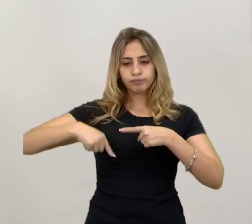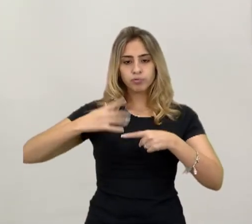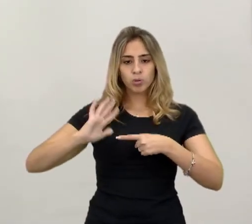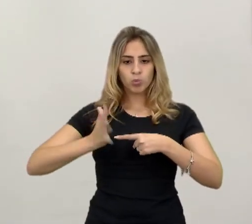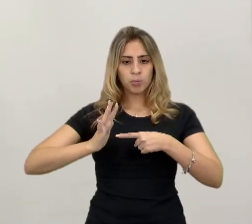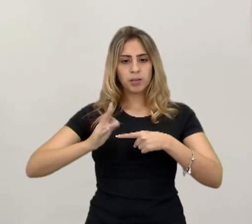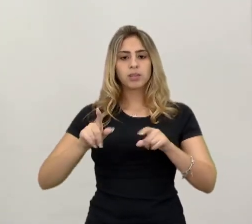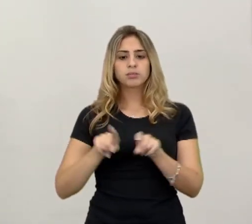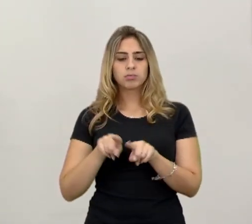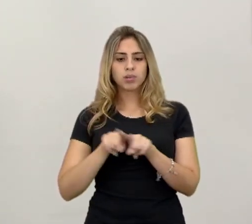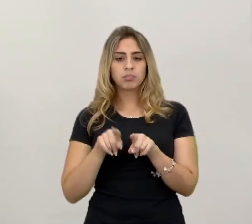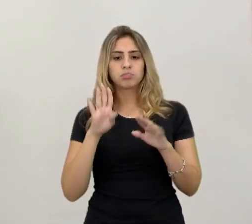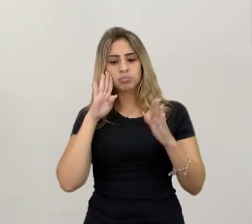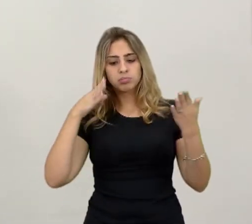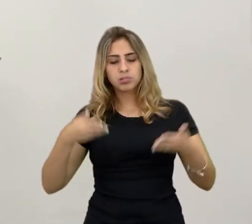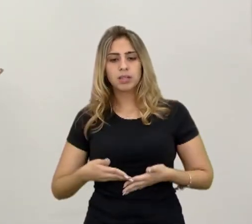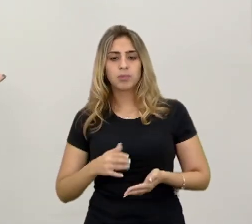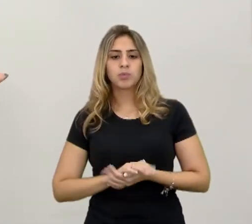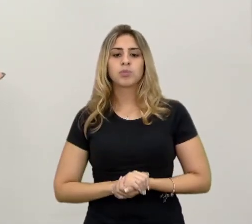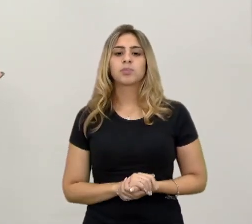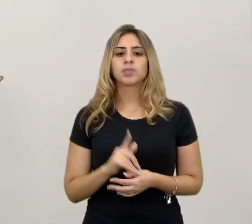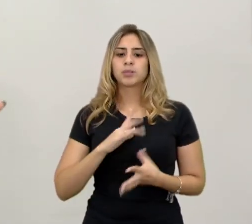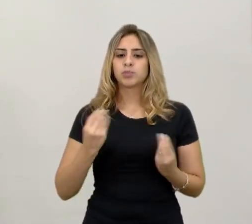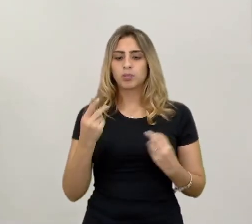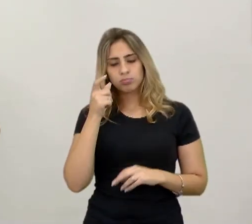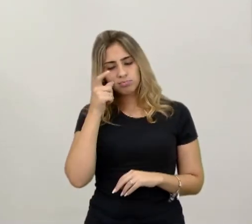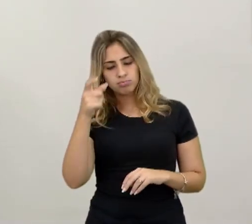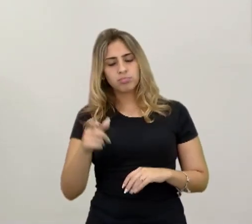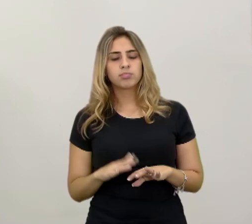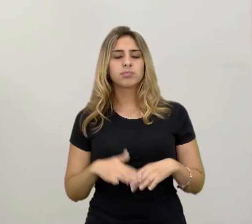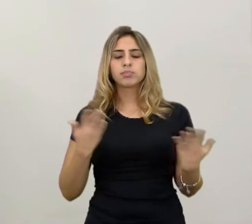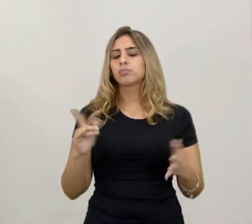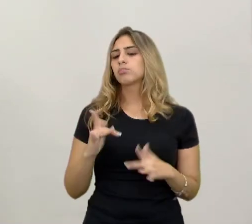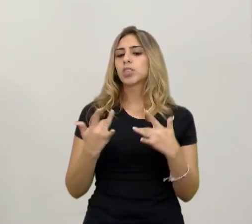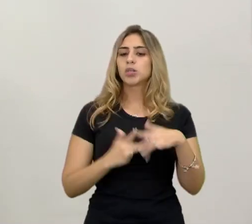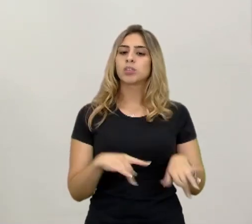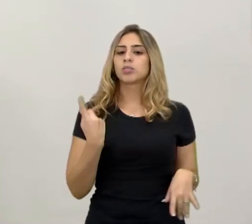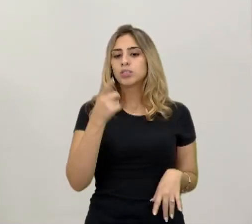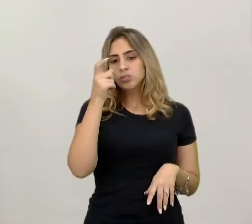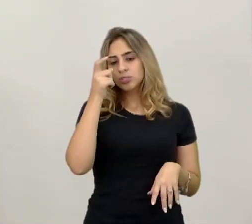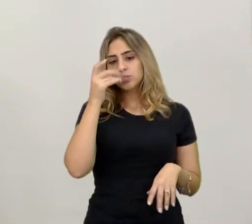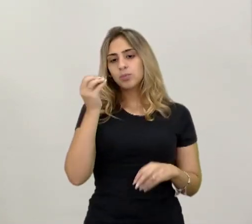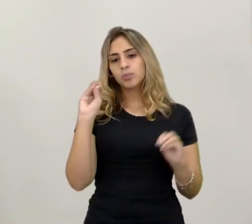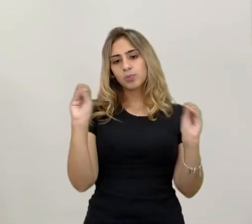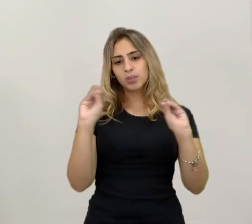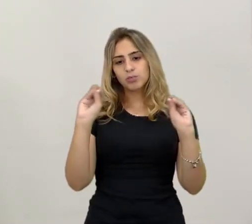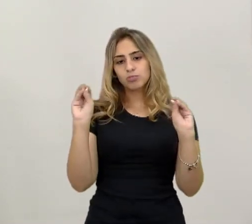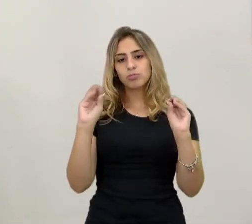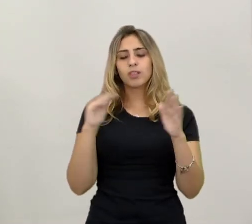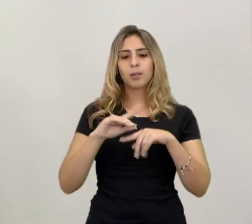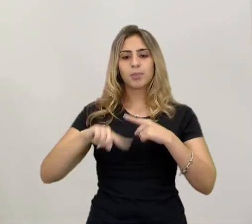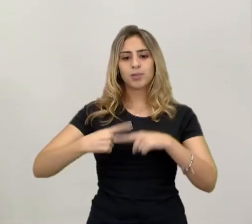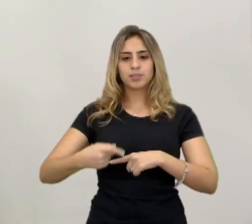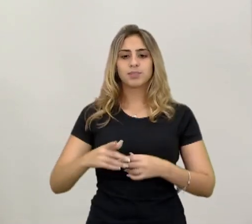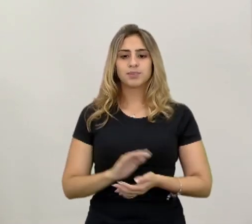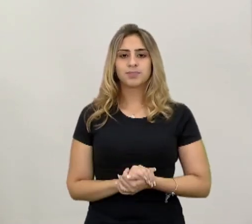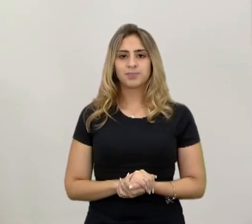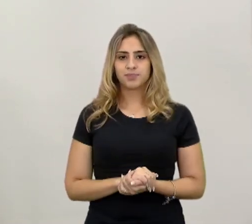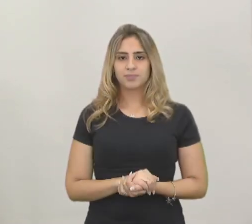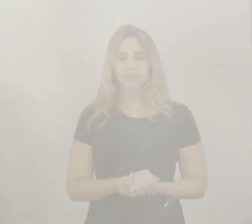e princípios físicos ainda. Tem muita coisa interessante, então não deixe de nos assistir. Um beijo, pessoal, e até a próxima.